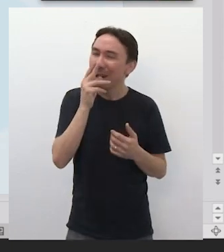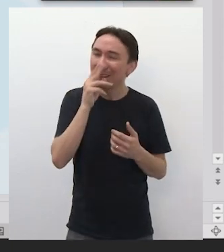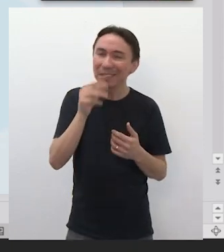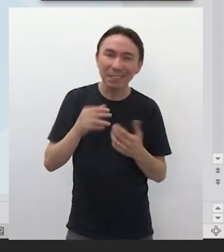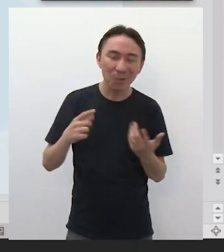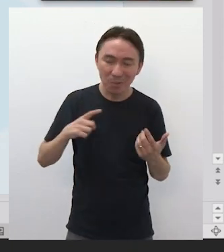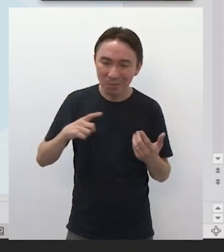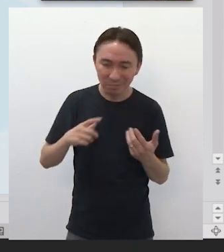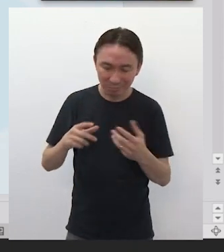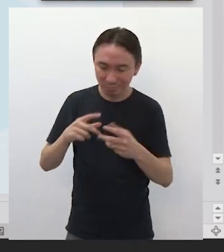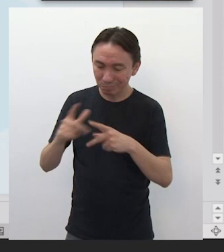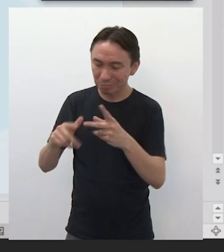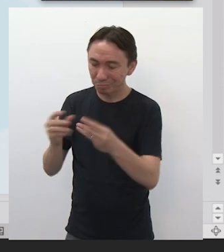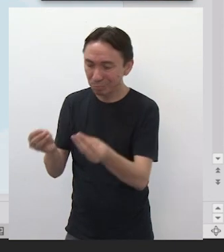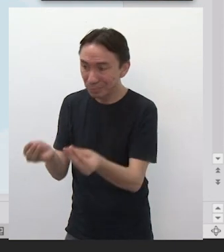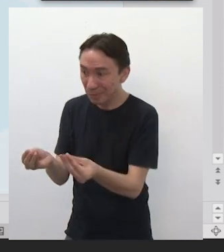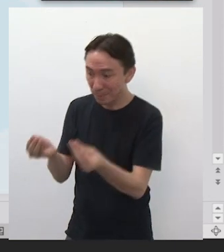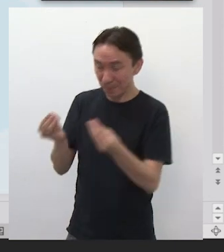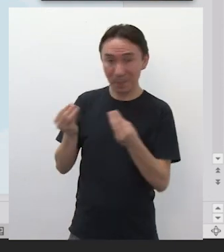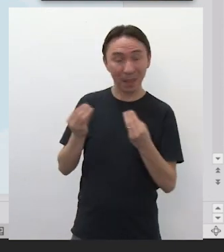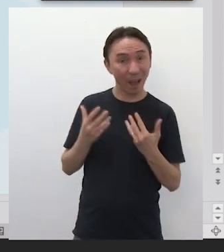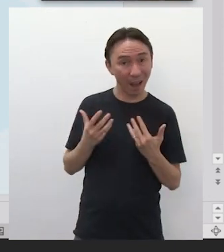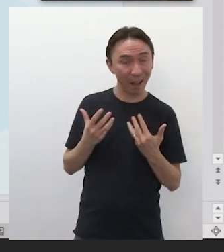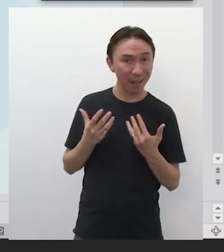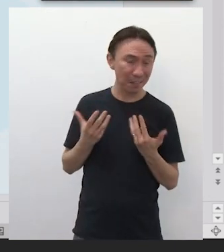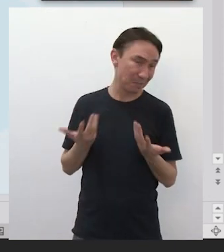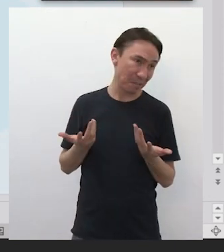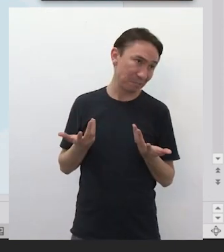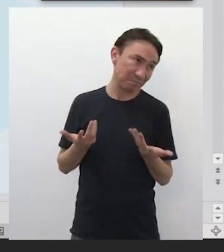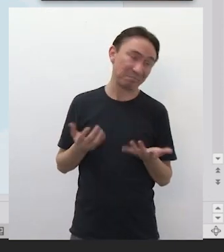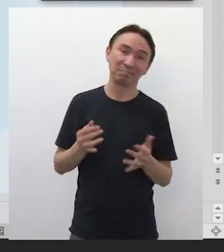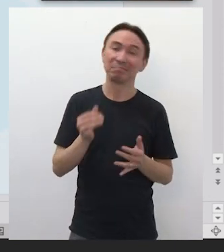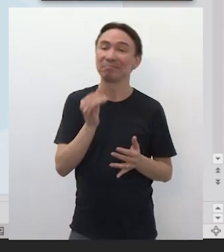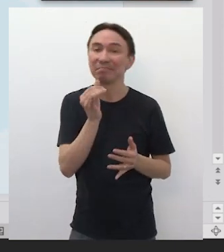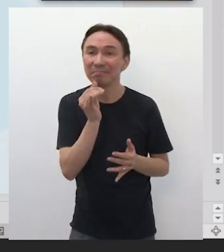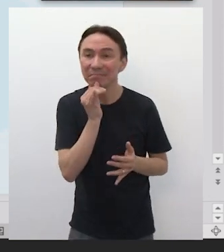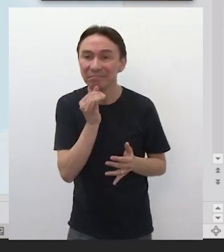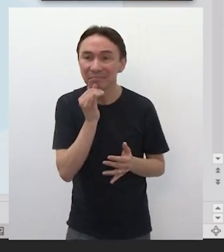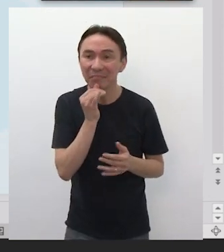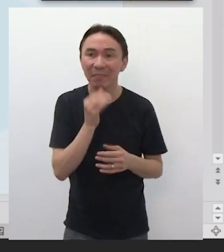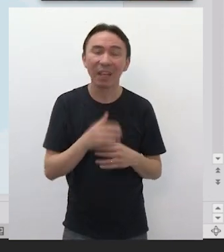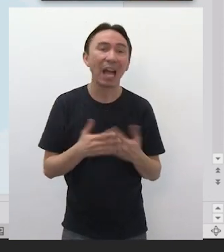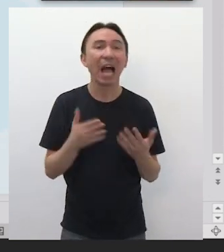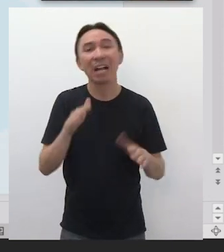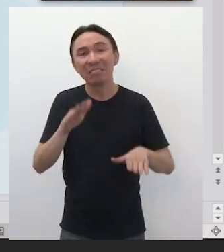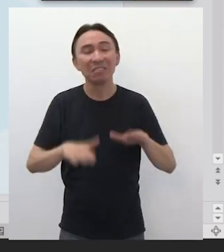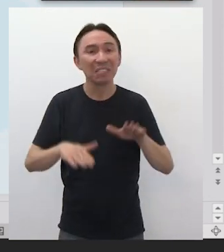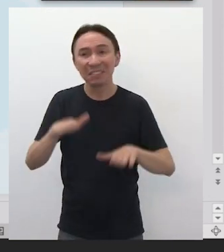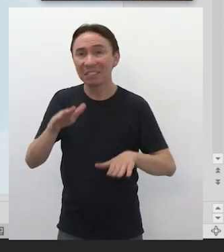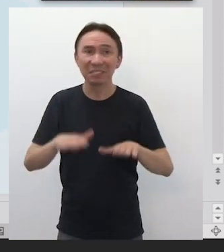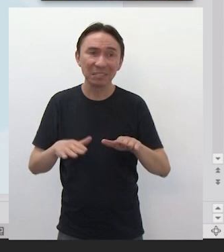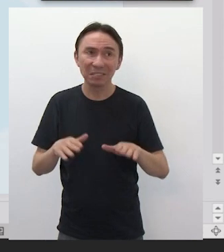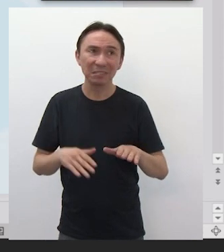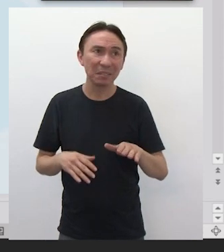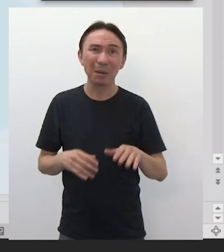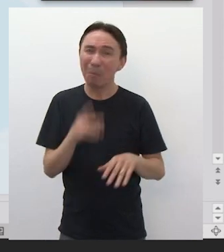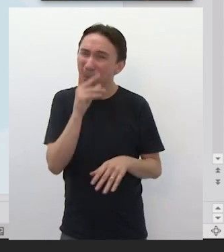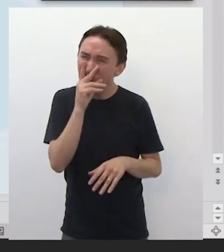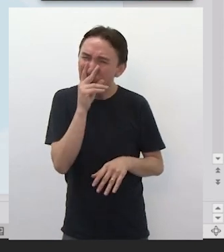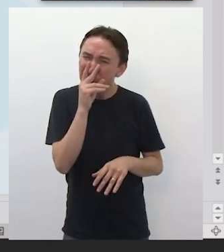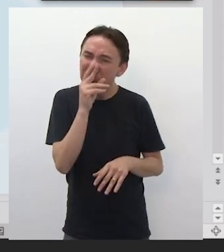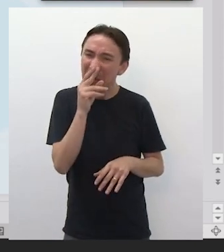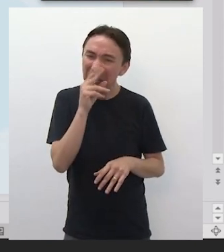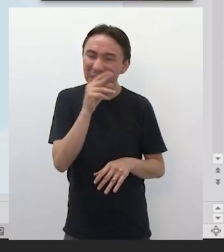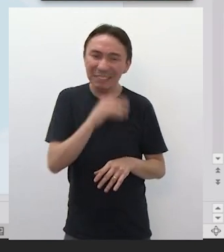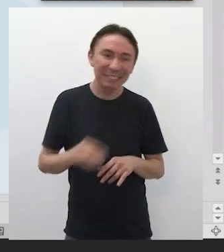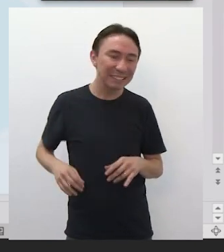intrínseca, ela às vezes está muito próxima da extrínseca, que é aquela que vem de fora. Então, por exemplo, se